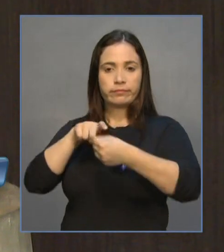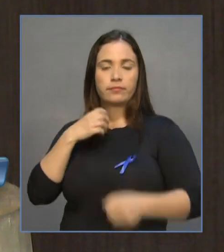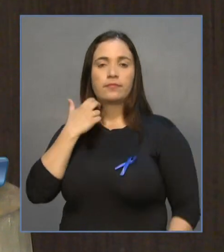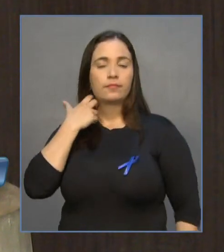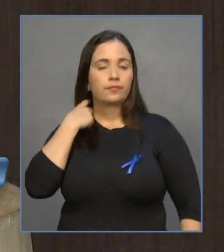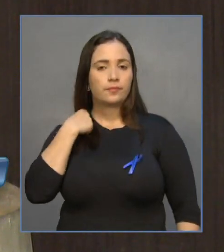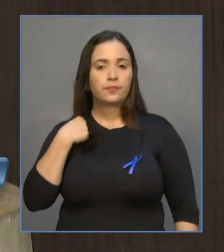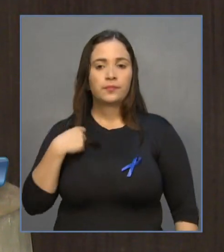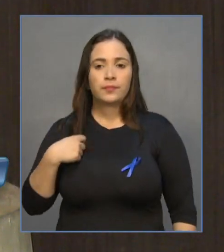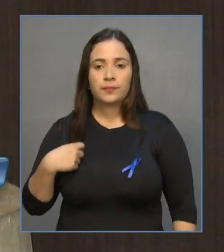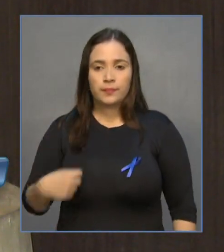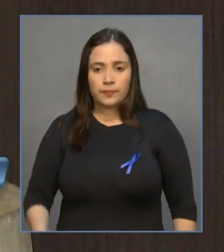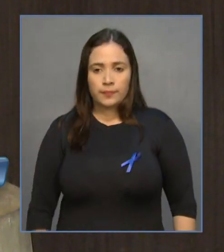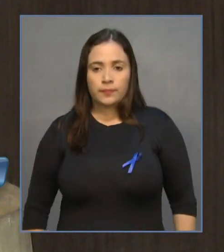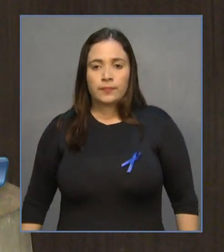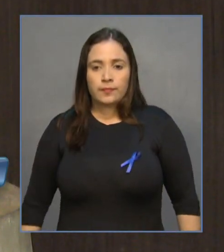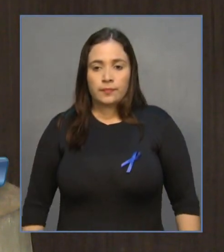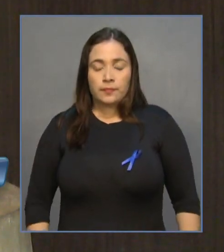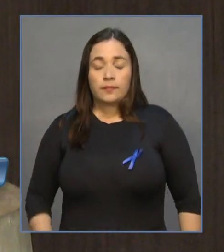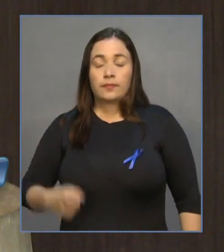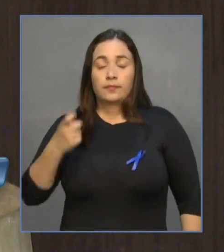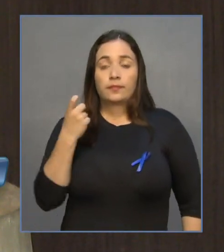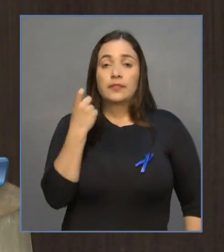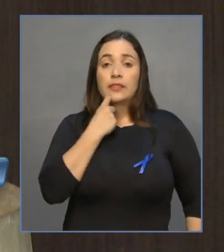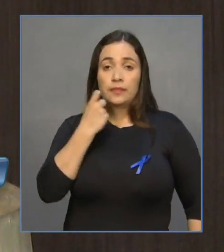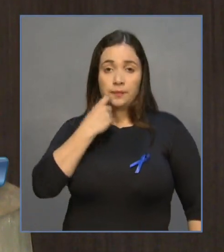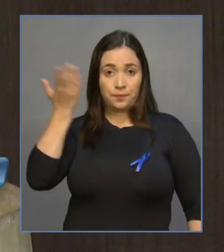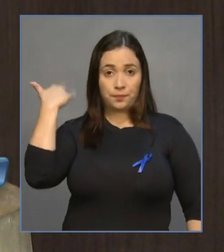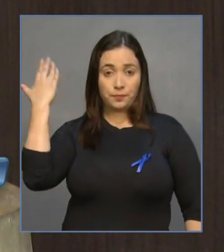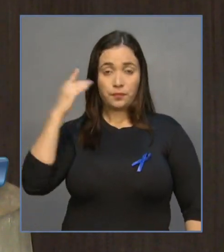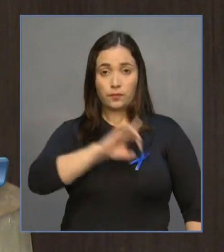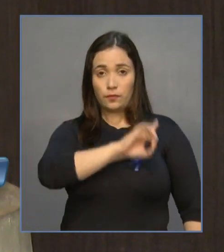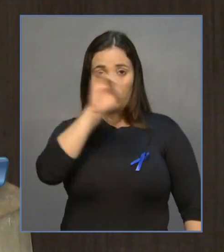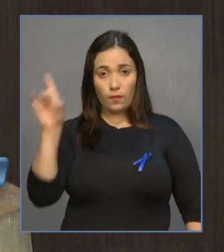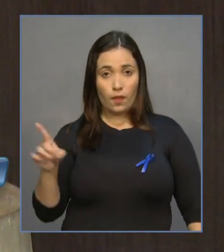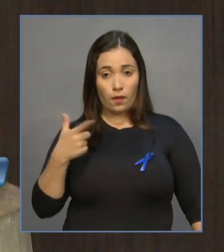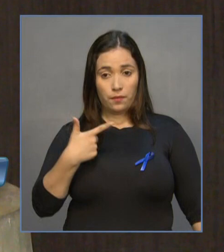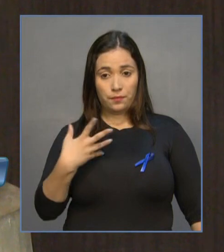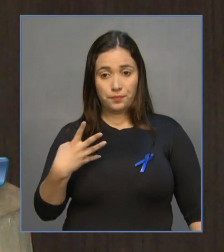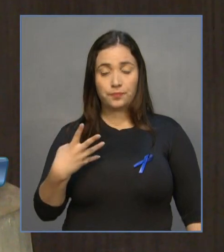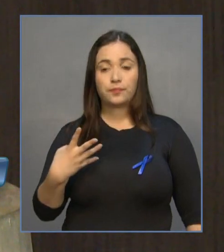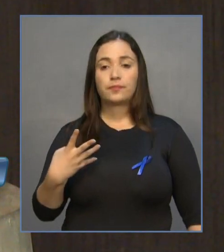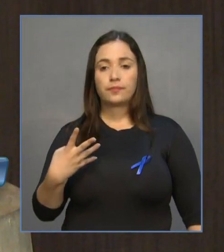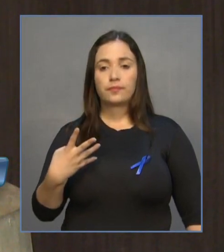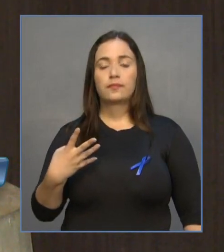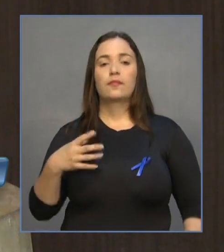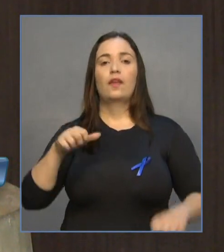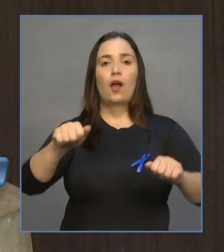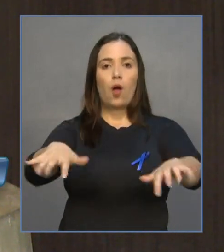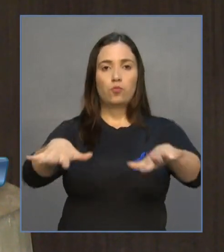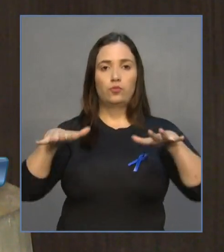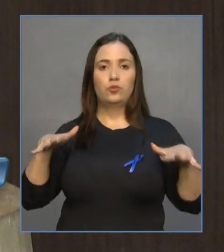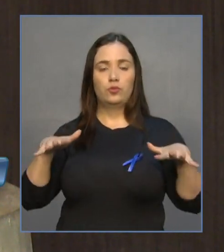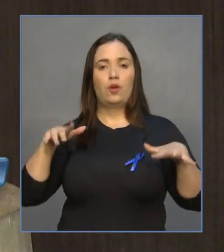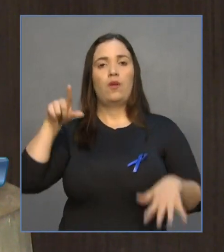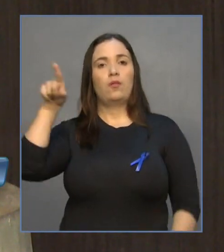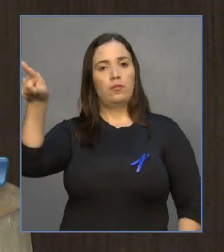Deputados, na sexta-feira passada, dia 24, o